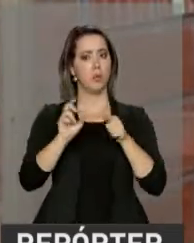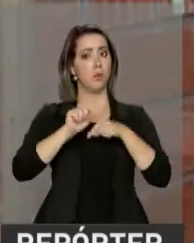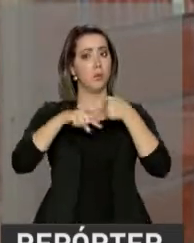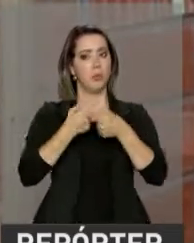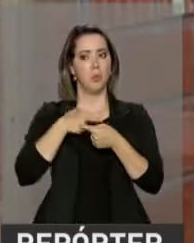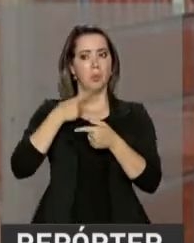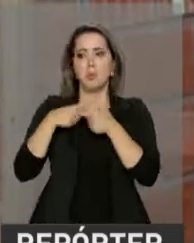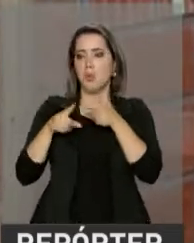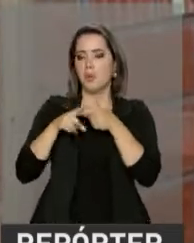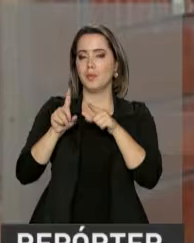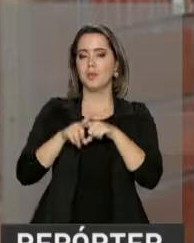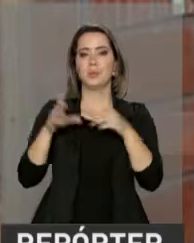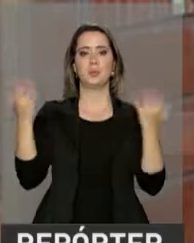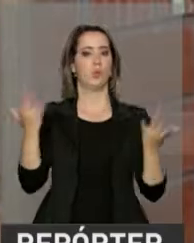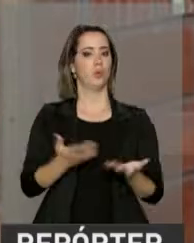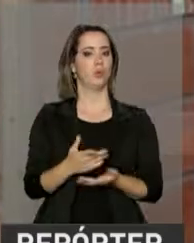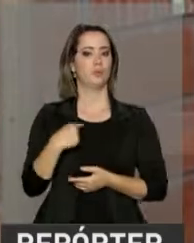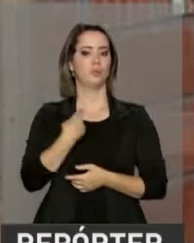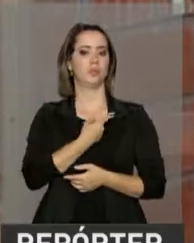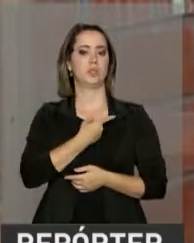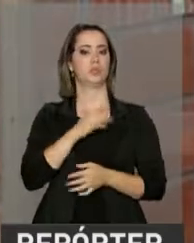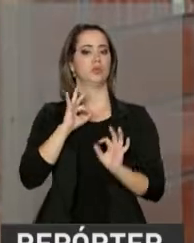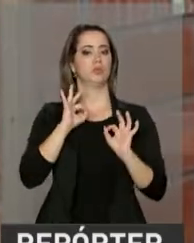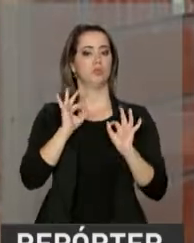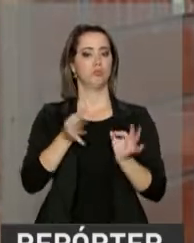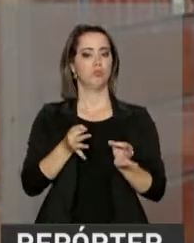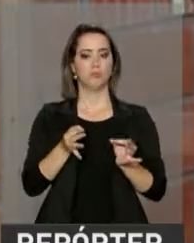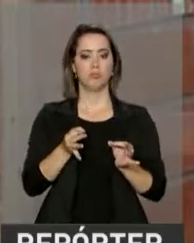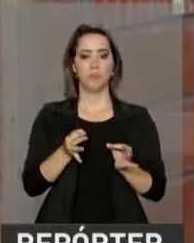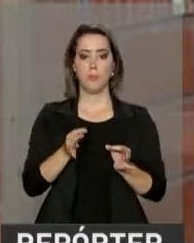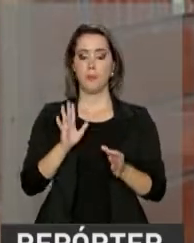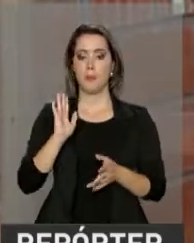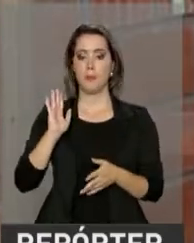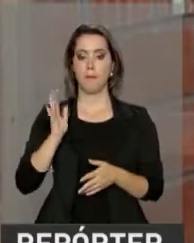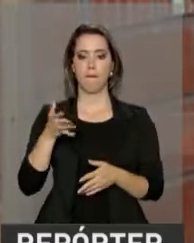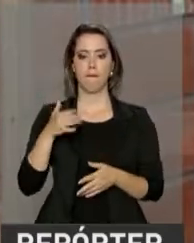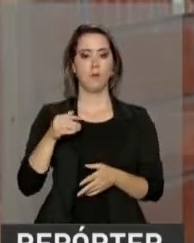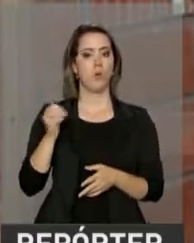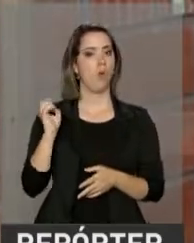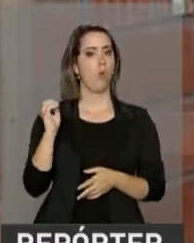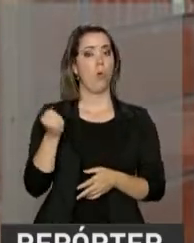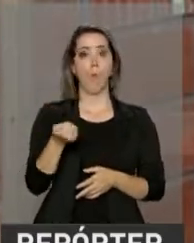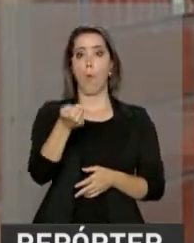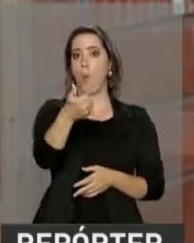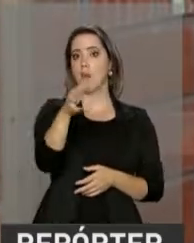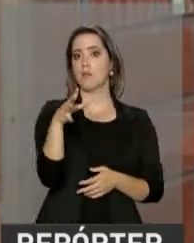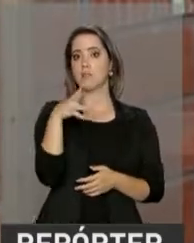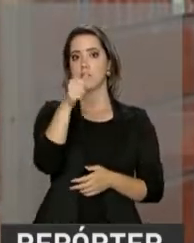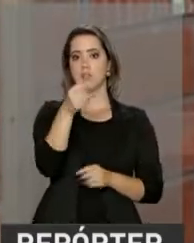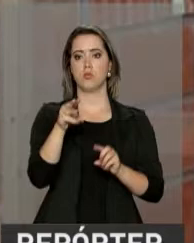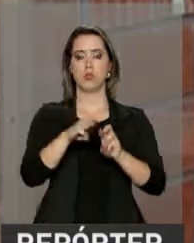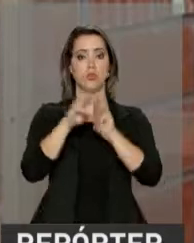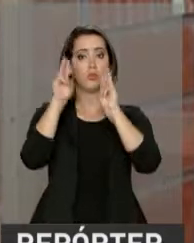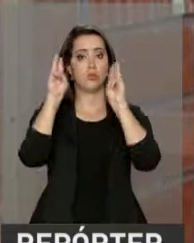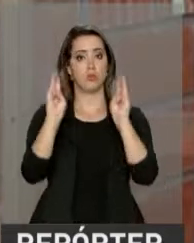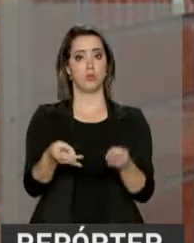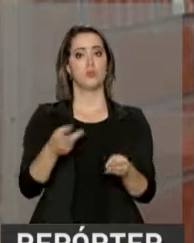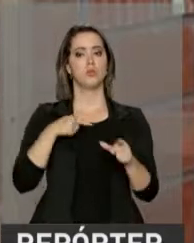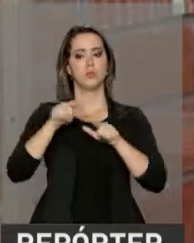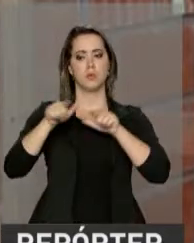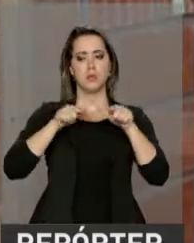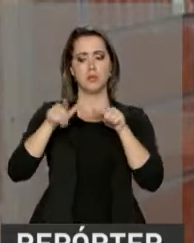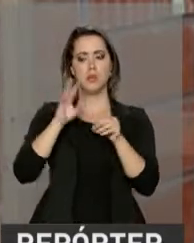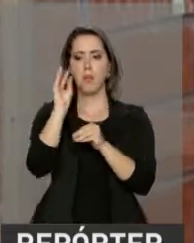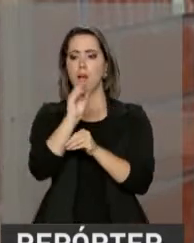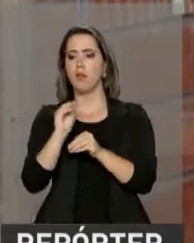radiação hoje e nós praticamente atendemos face toda os museus nessa esse trabalho de